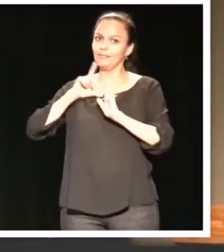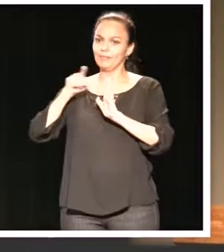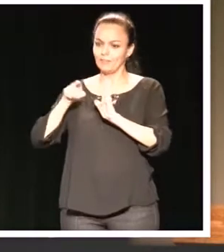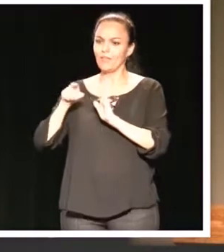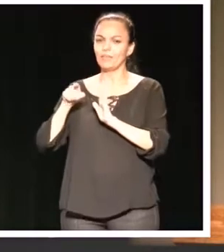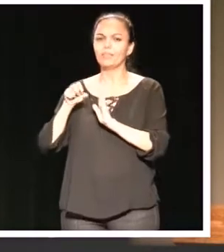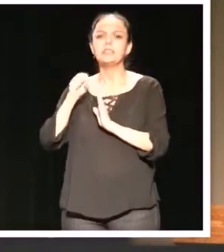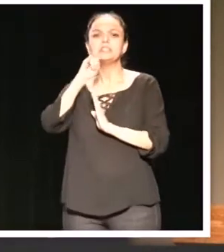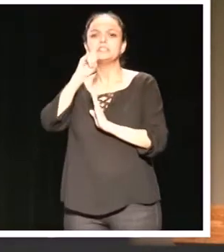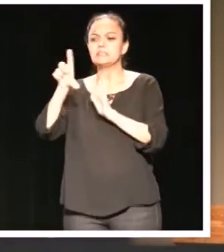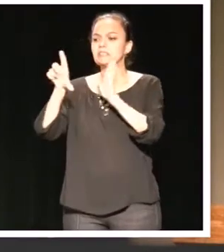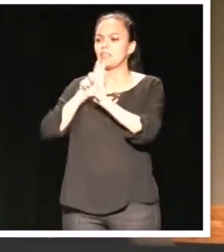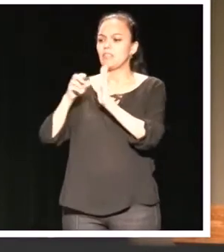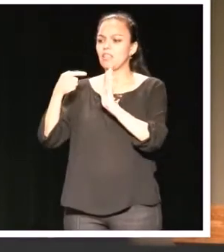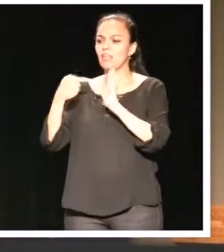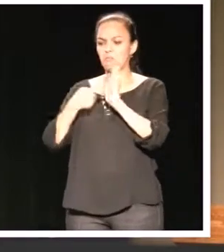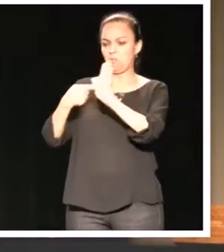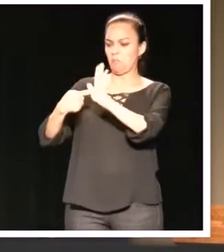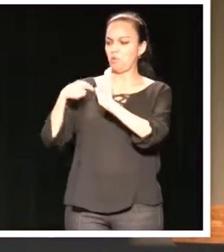amplamente discriminatória.